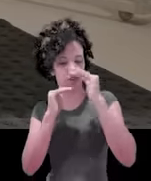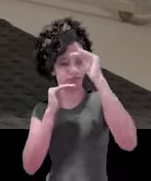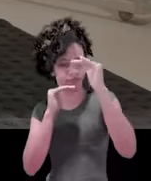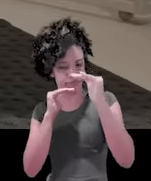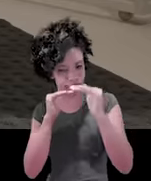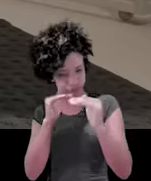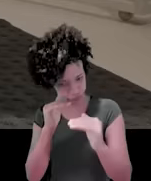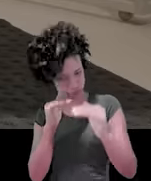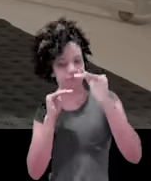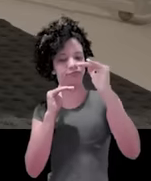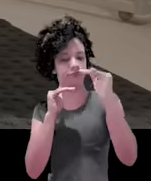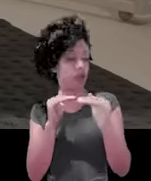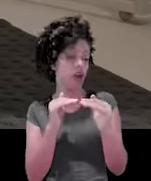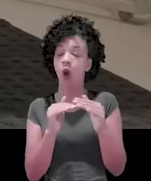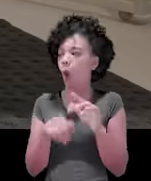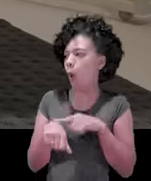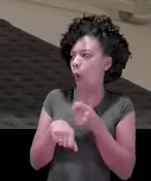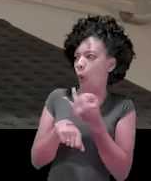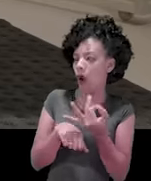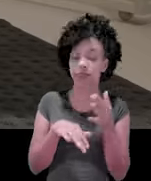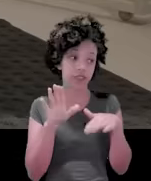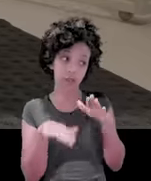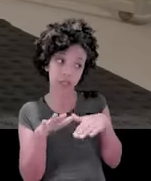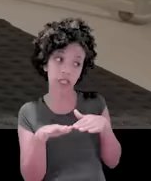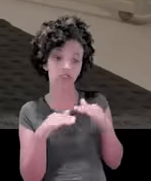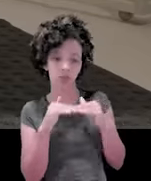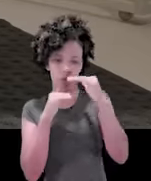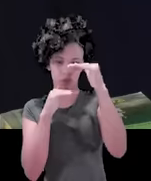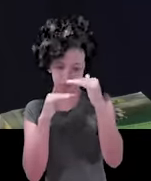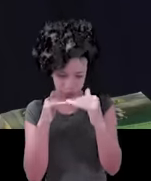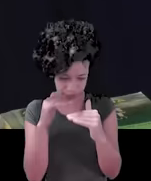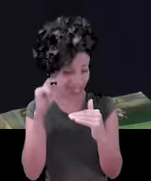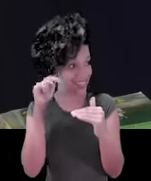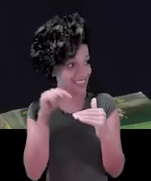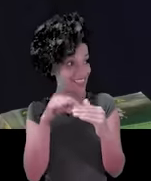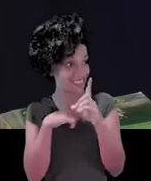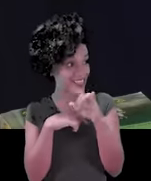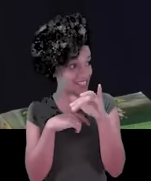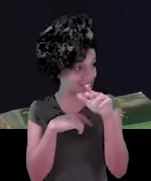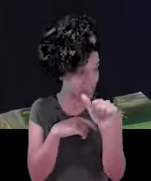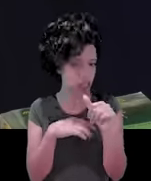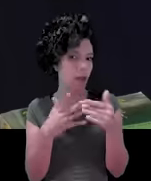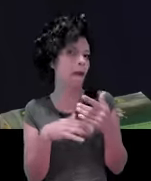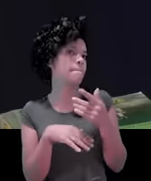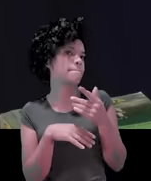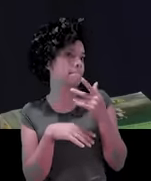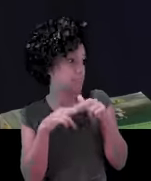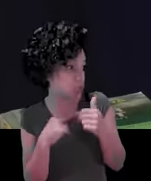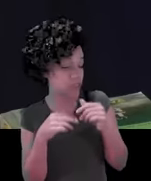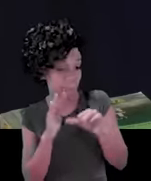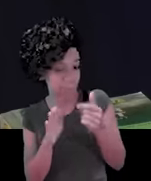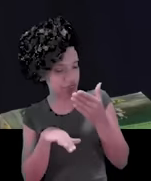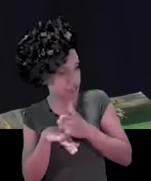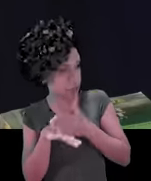passar que ela vai então vai depender de você controlar e decida por isso que no no treinamento que a gente diz a primeira